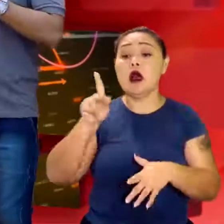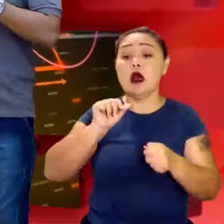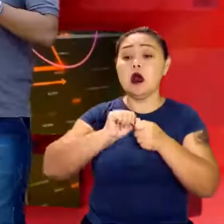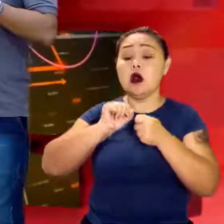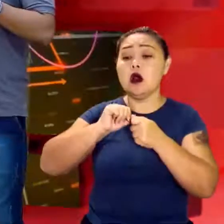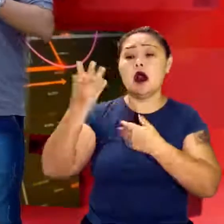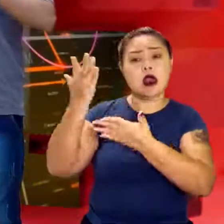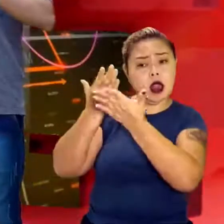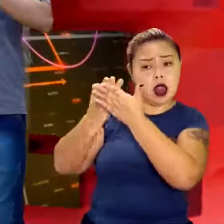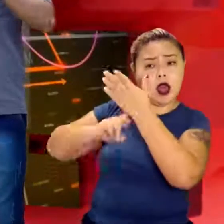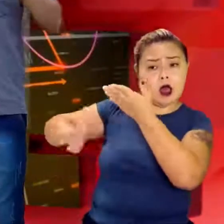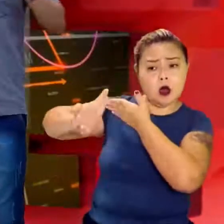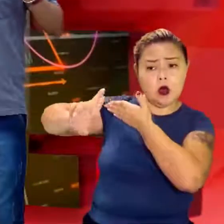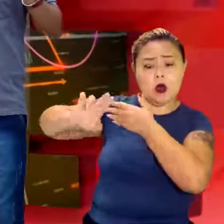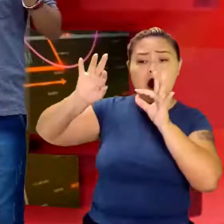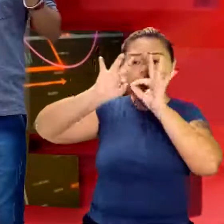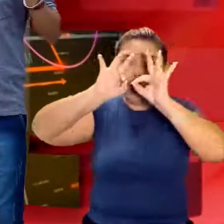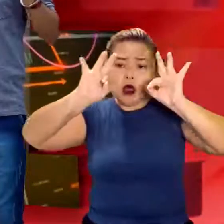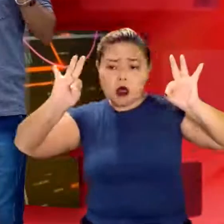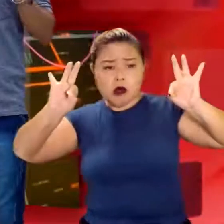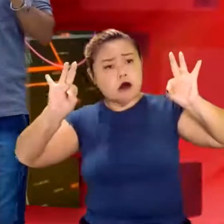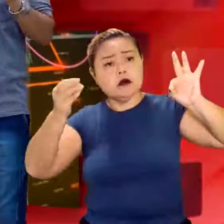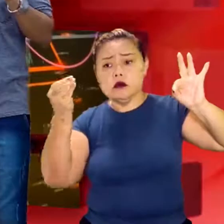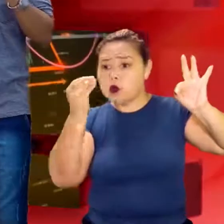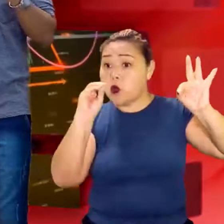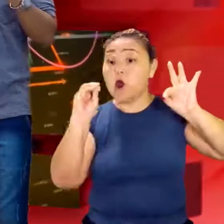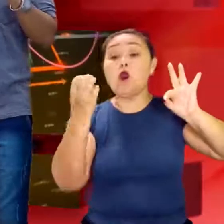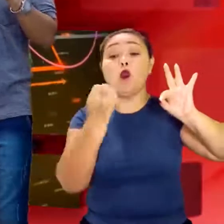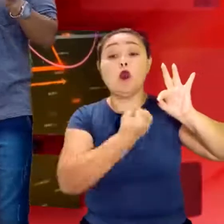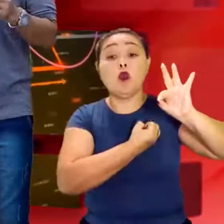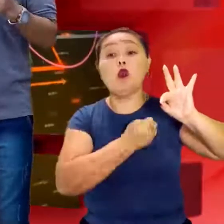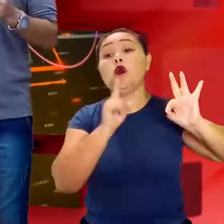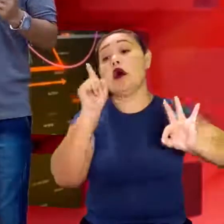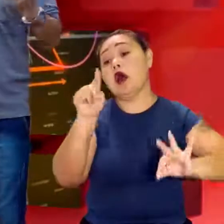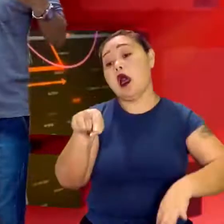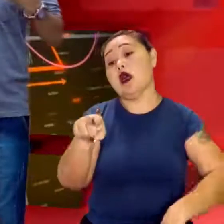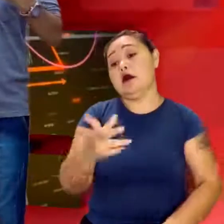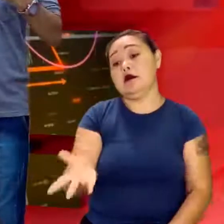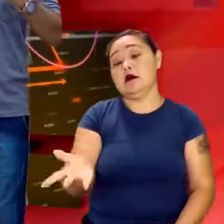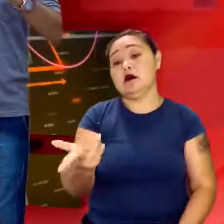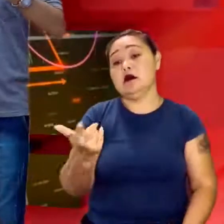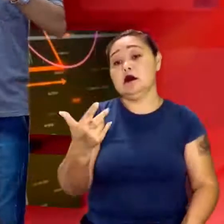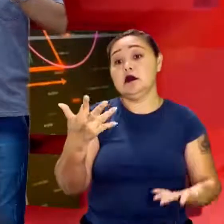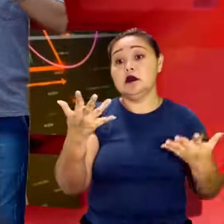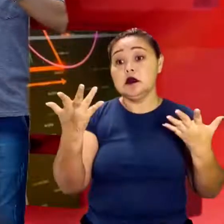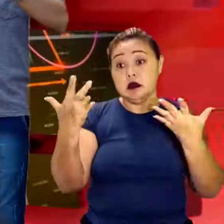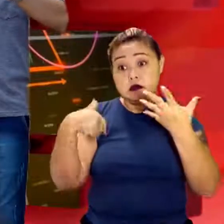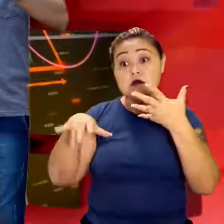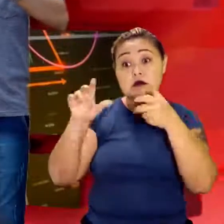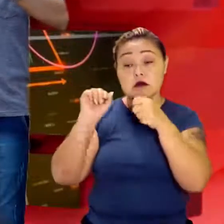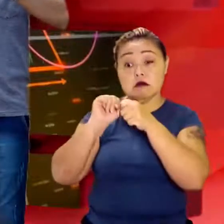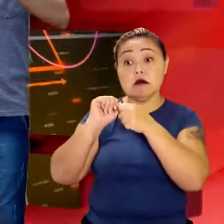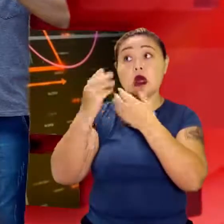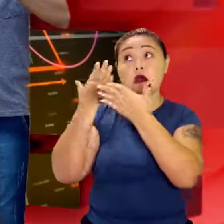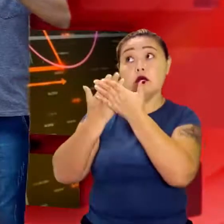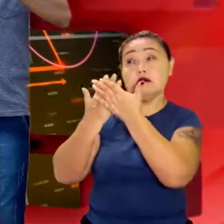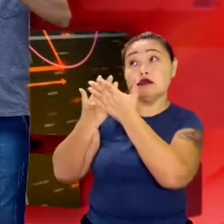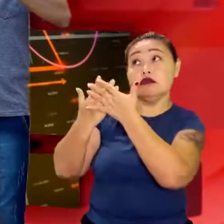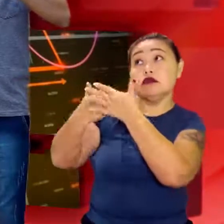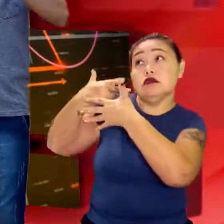aquela aula lá da reta numerada, de representar o número? Isso mesmo. Olha o encaixe da aula